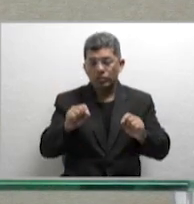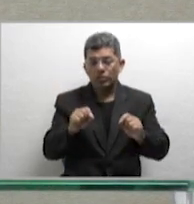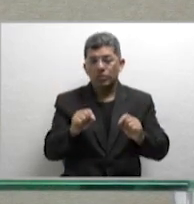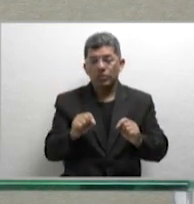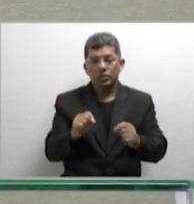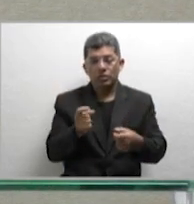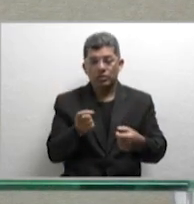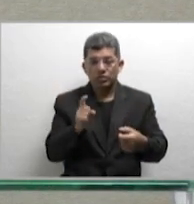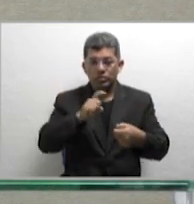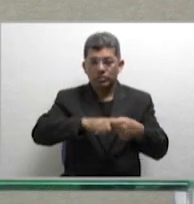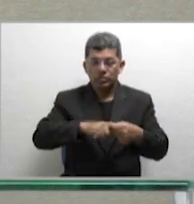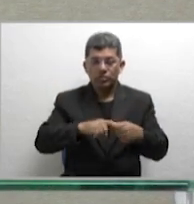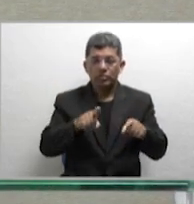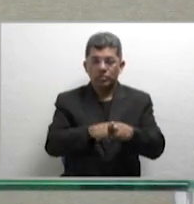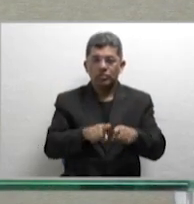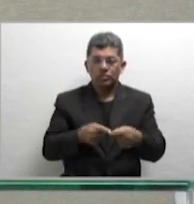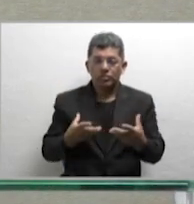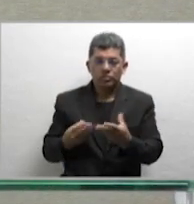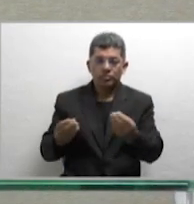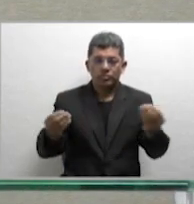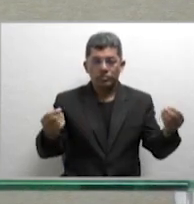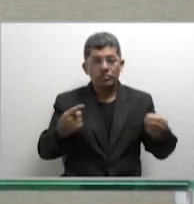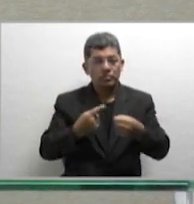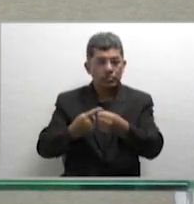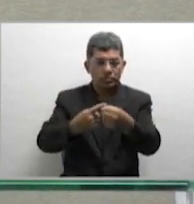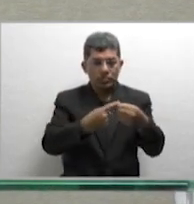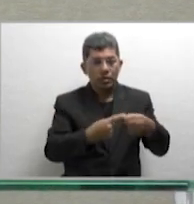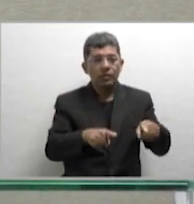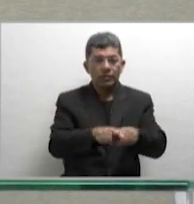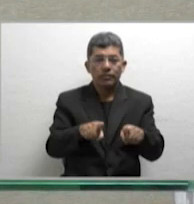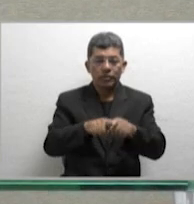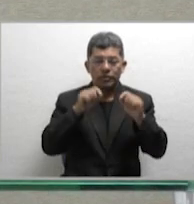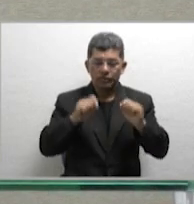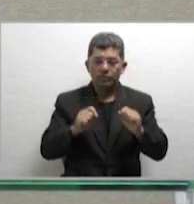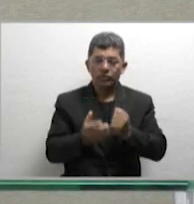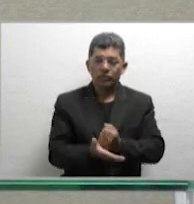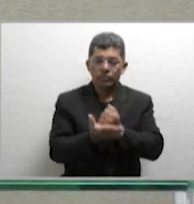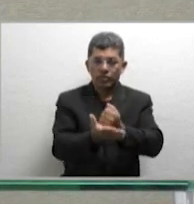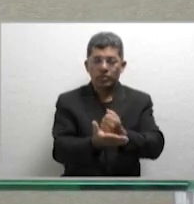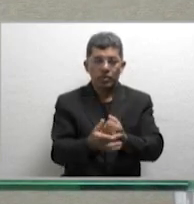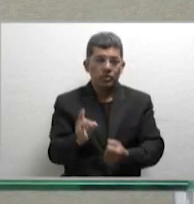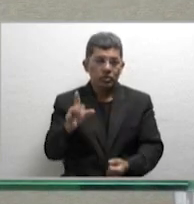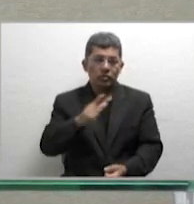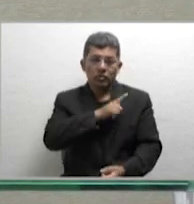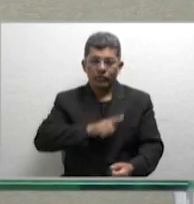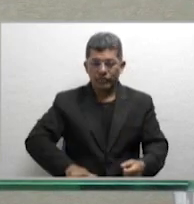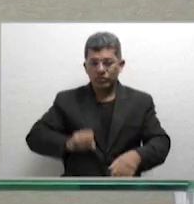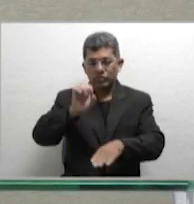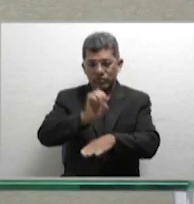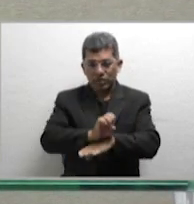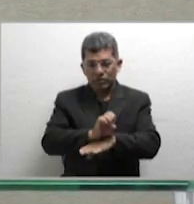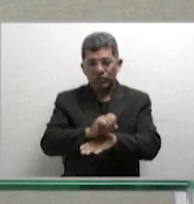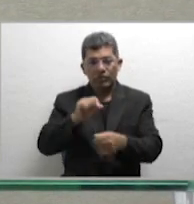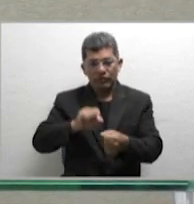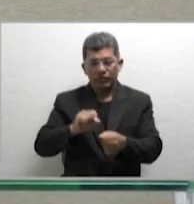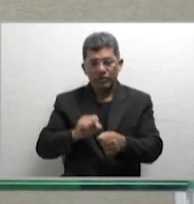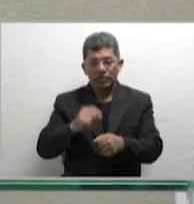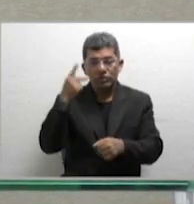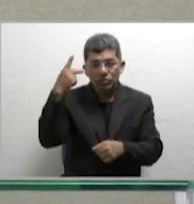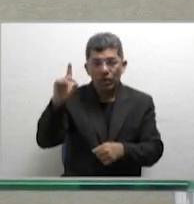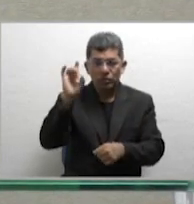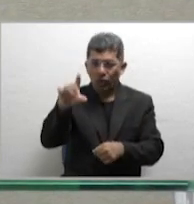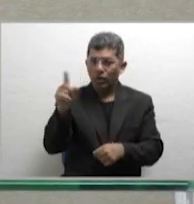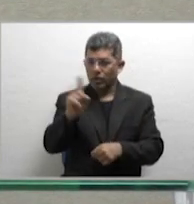que os diversos municípios também possam fazer a sua parte. Não é apenas o governo do Estado do Amazonas fazendo a sua